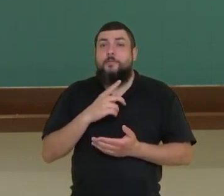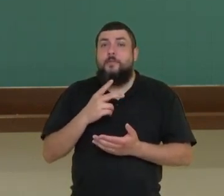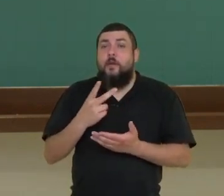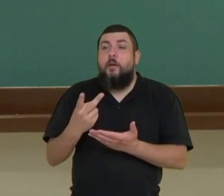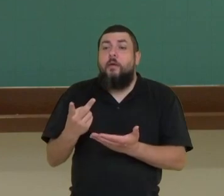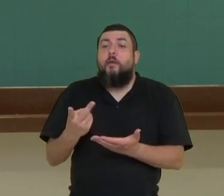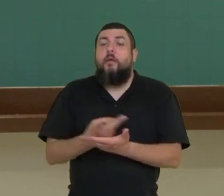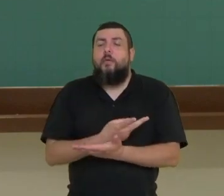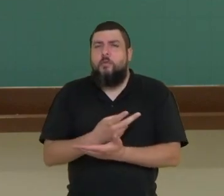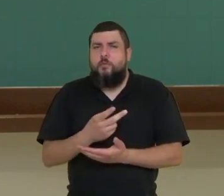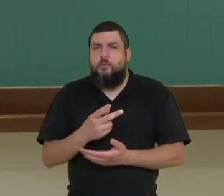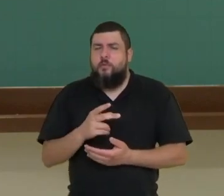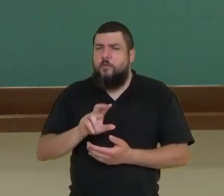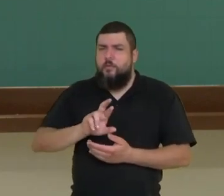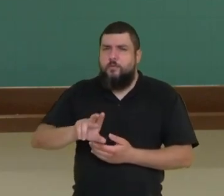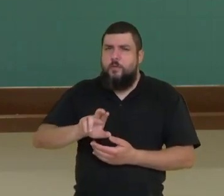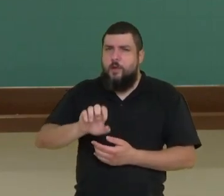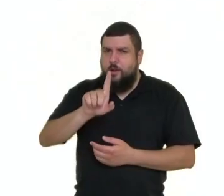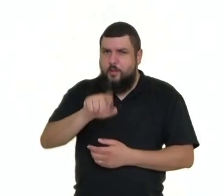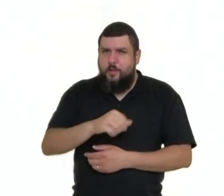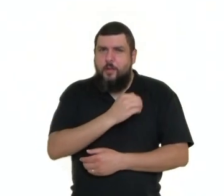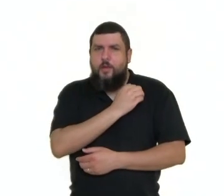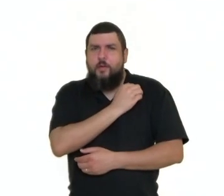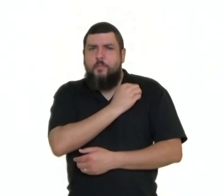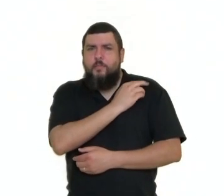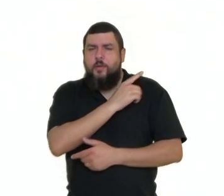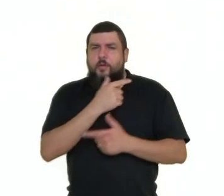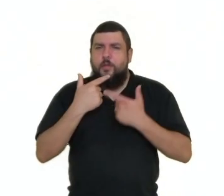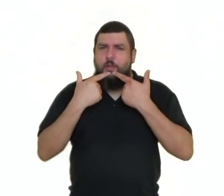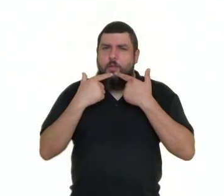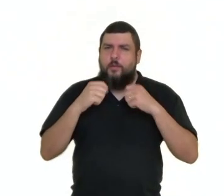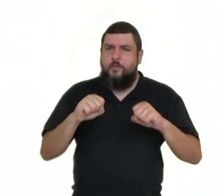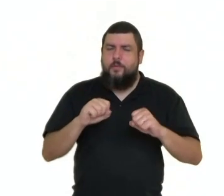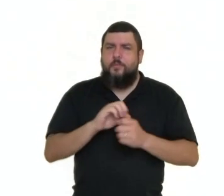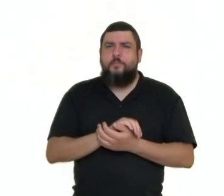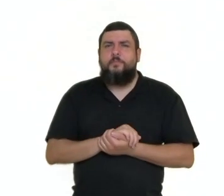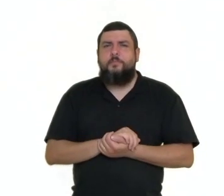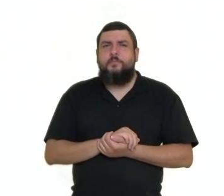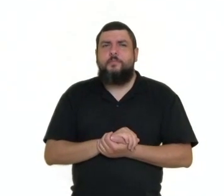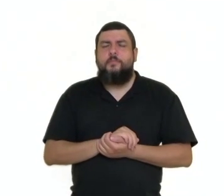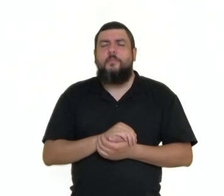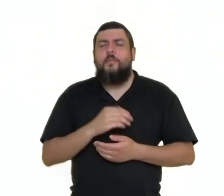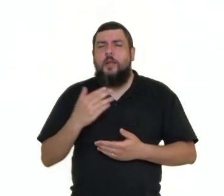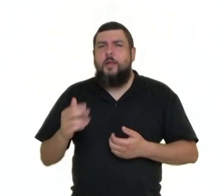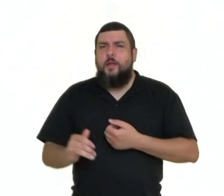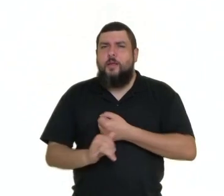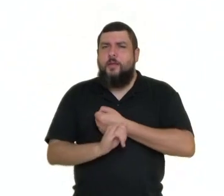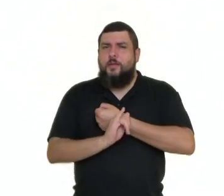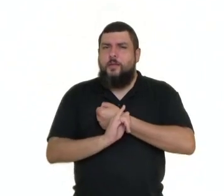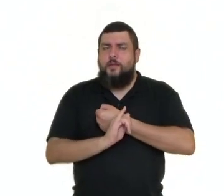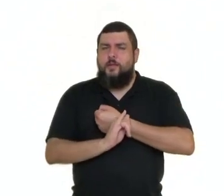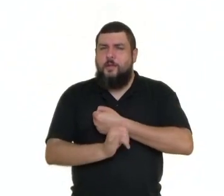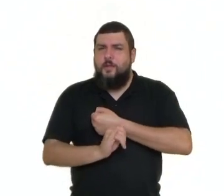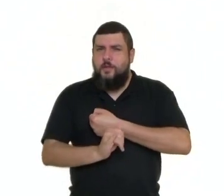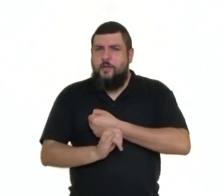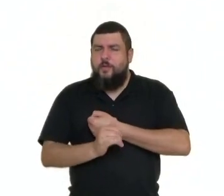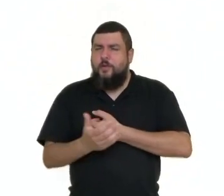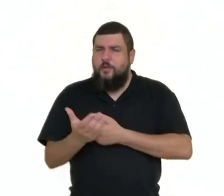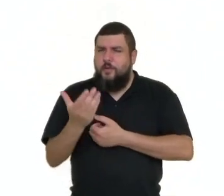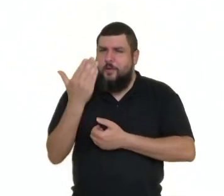linguístico. Aí, galera, é a crônica do Luiz Fernando Veríssimo e começa da seguinte